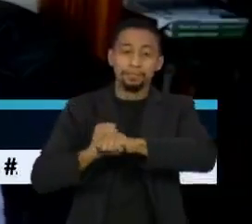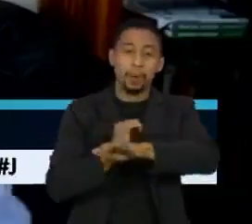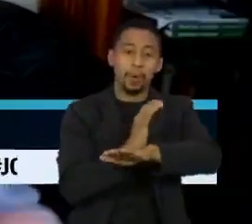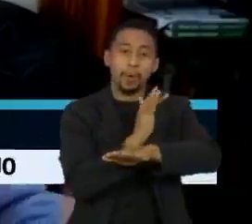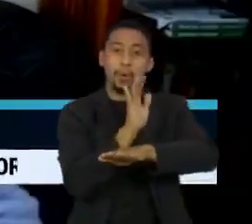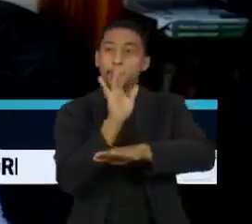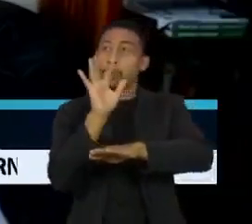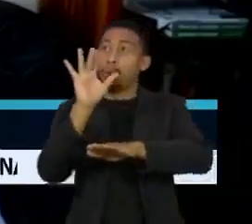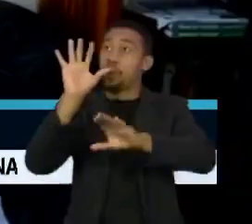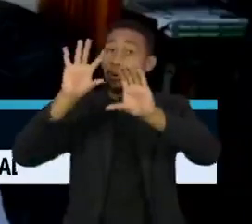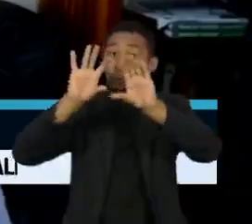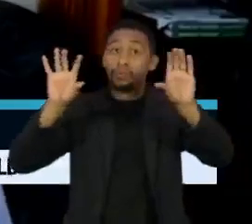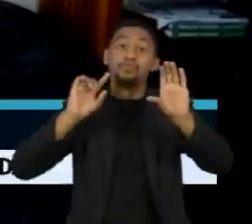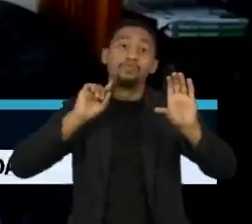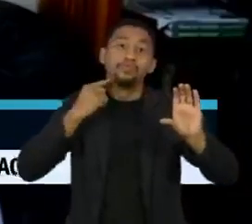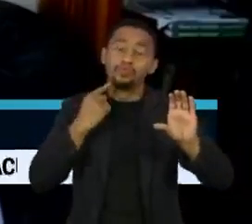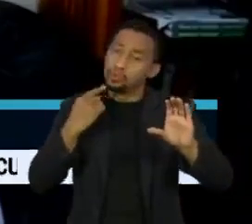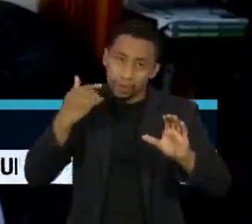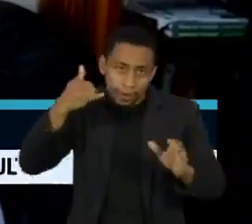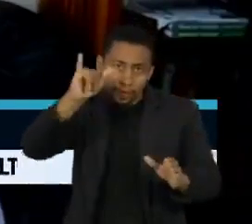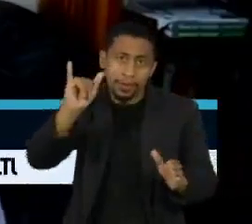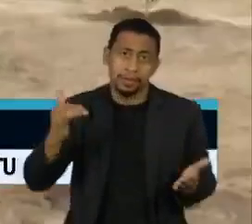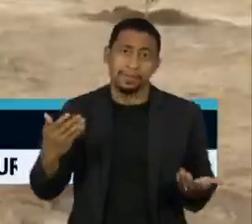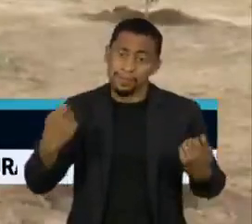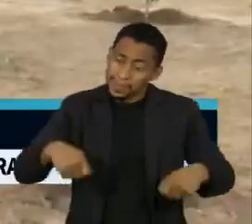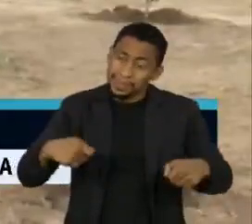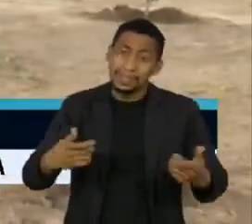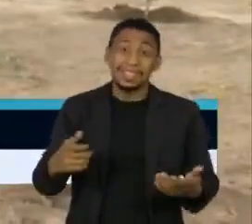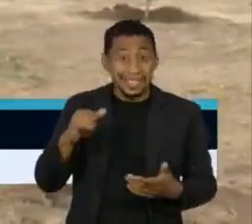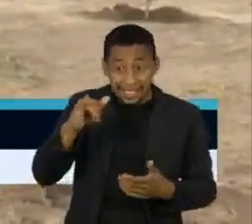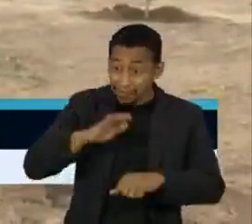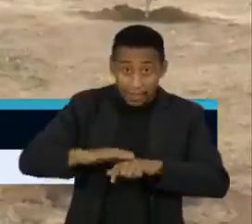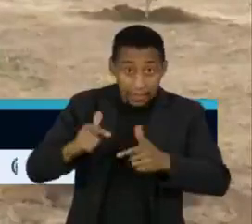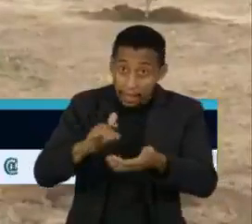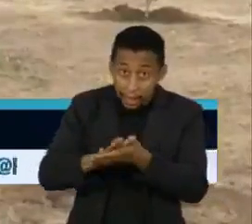de combustíveis fósseis. Sem isso, o